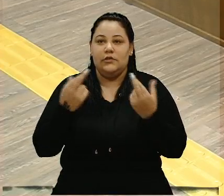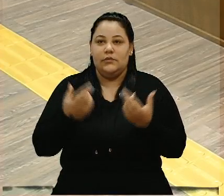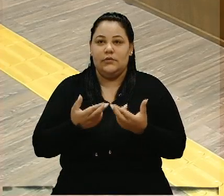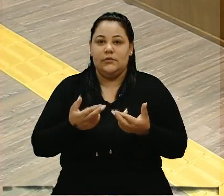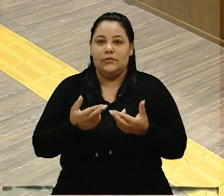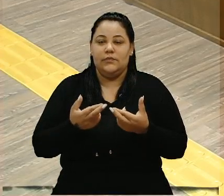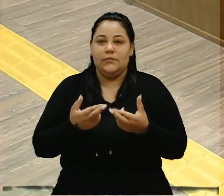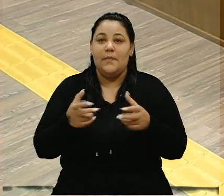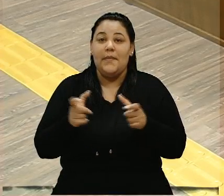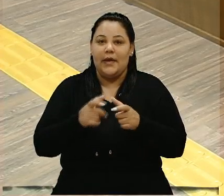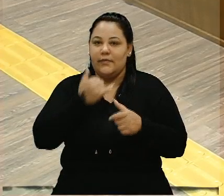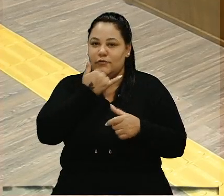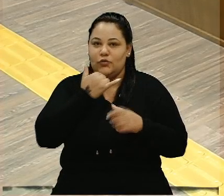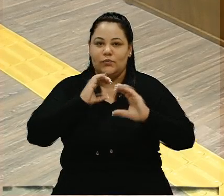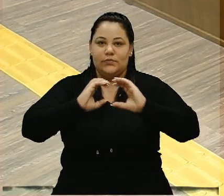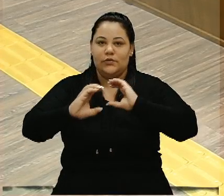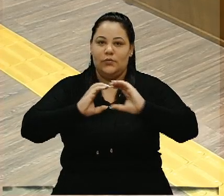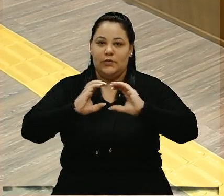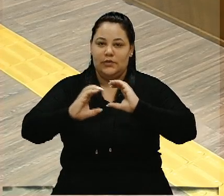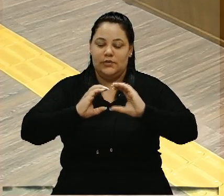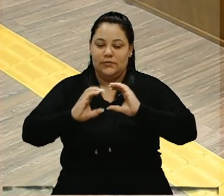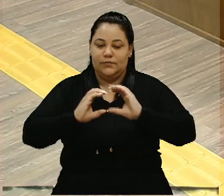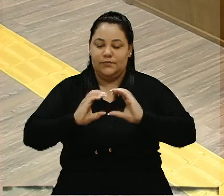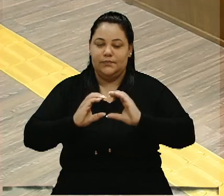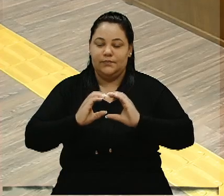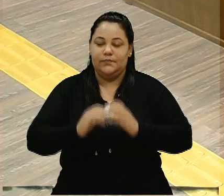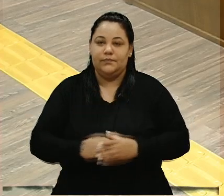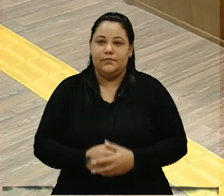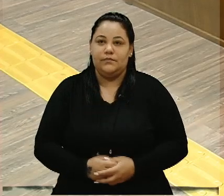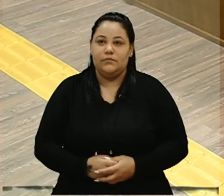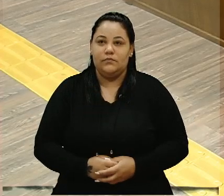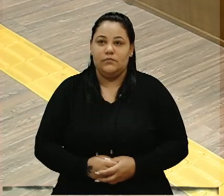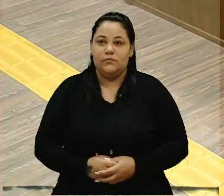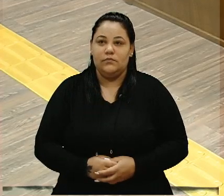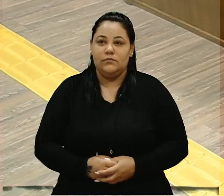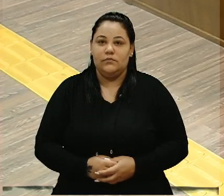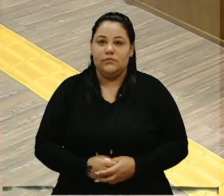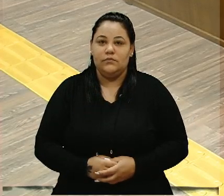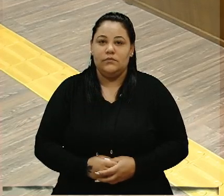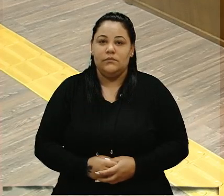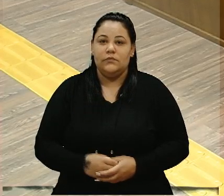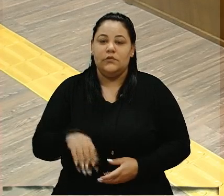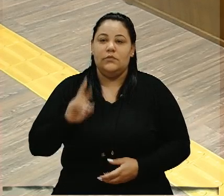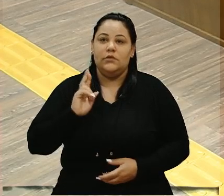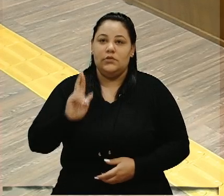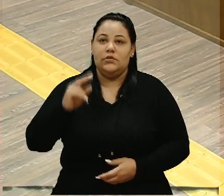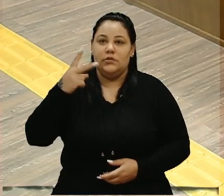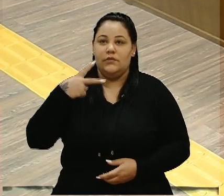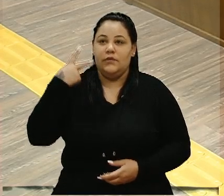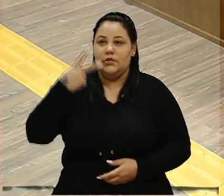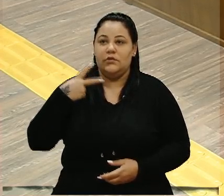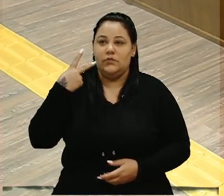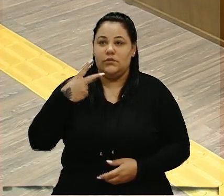pequenas comunicações, desculpe. Em representação, a vereadora Andressa Malman